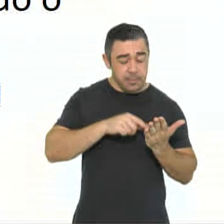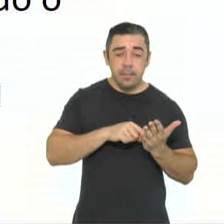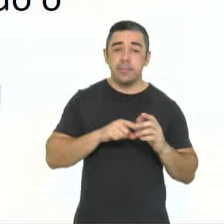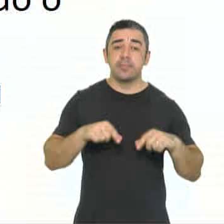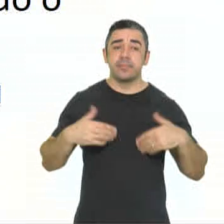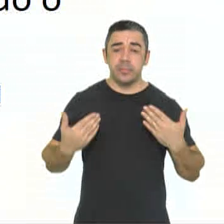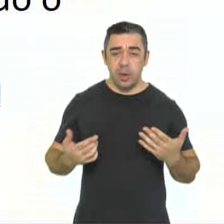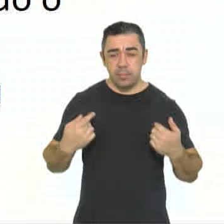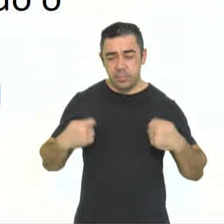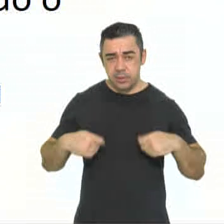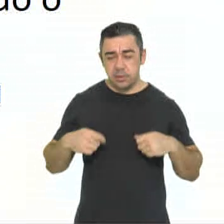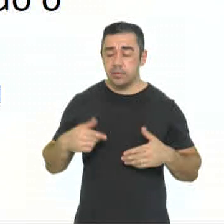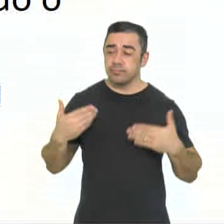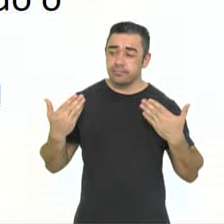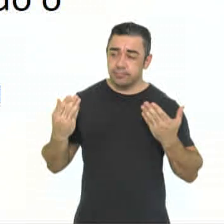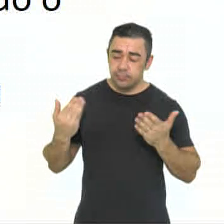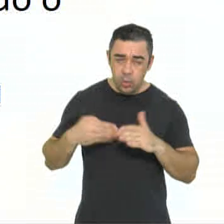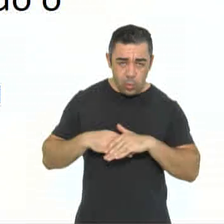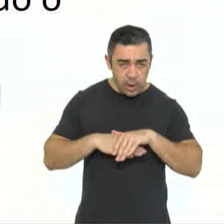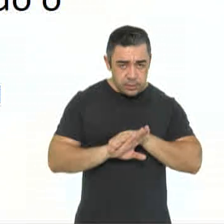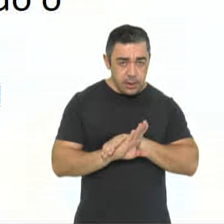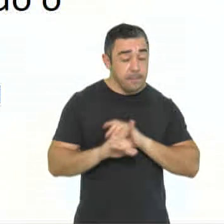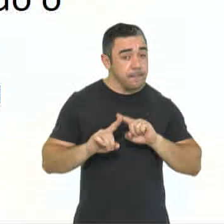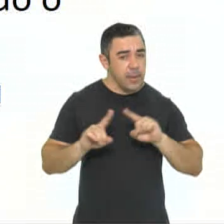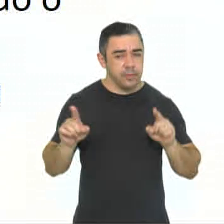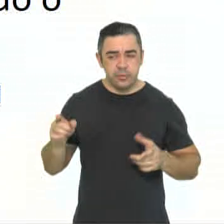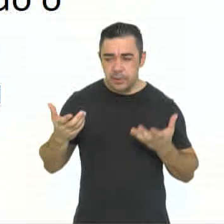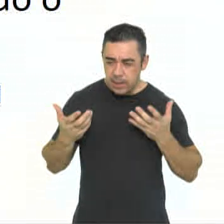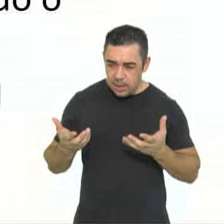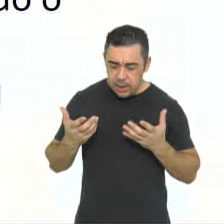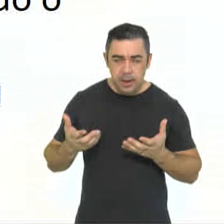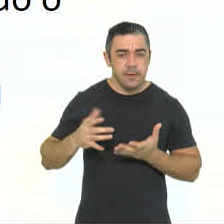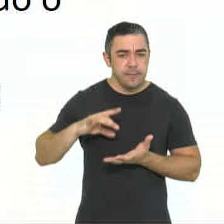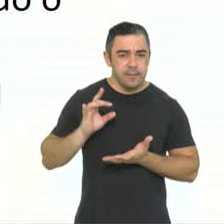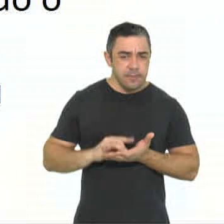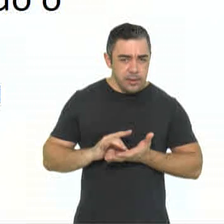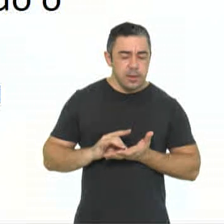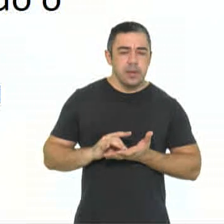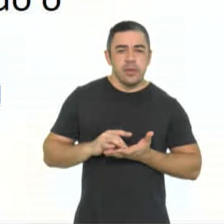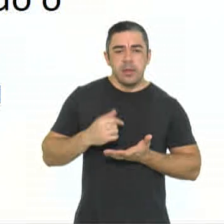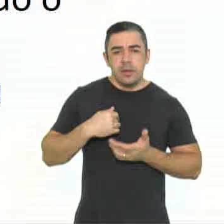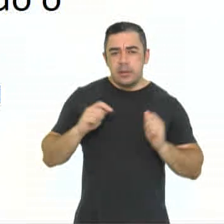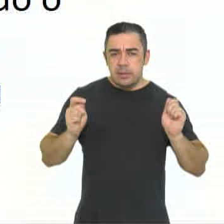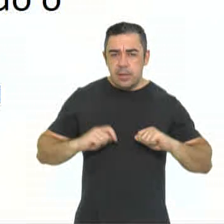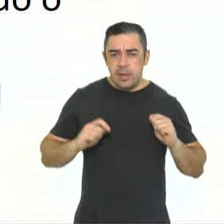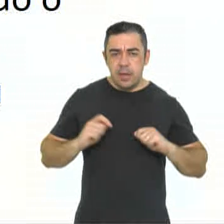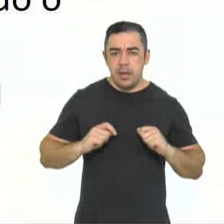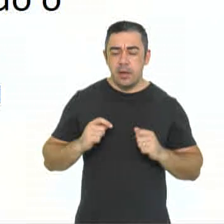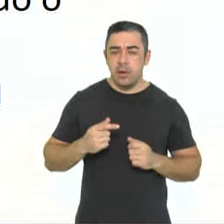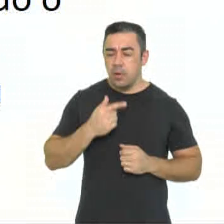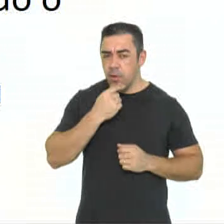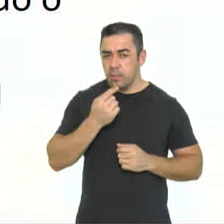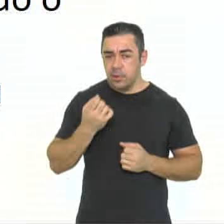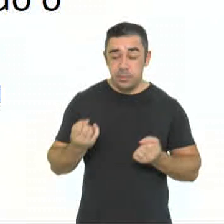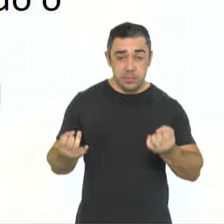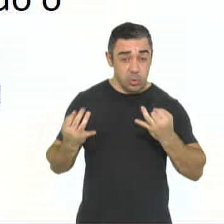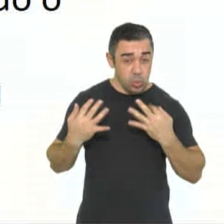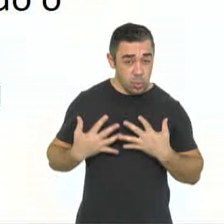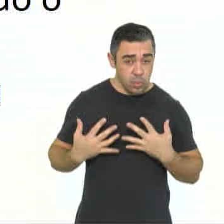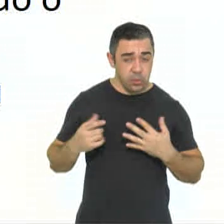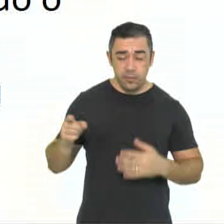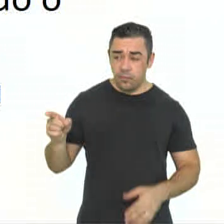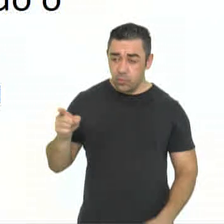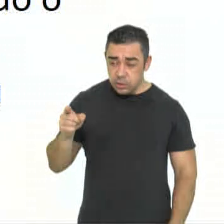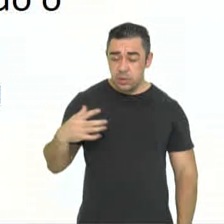Em todo o caso, guardá-o. Mas se queres que o fado que me deitou o sábio oriental se cumpra, faz com que